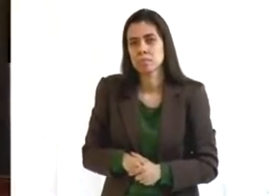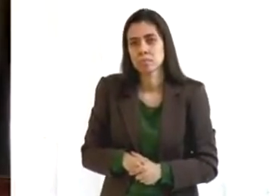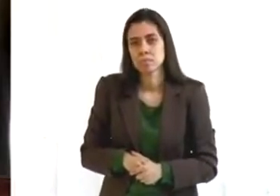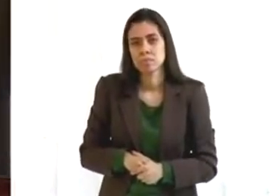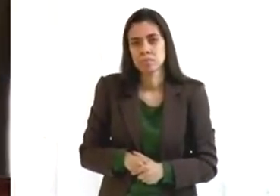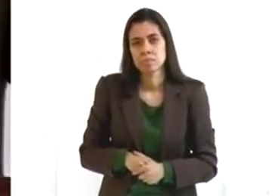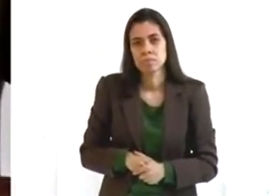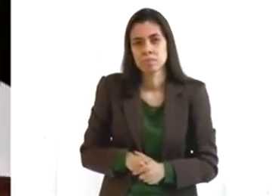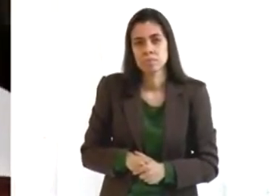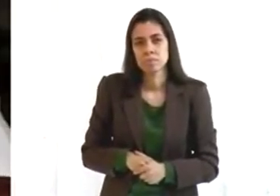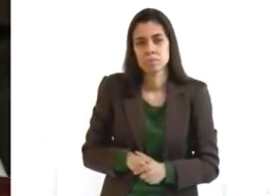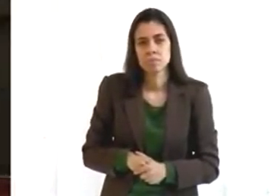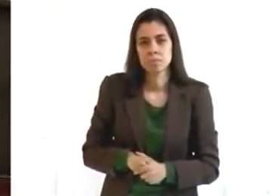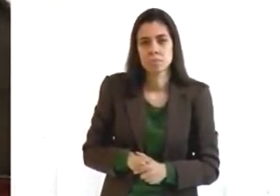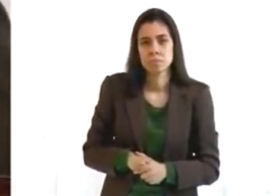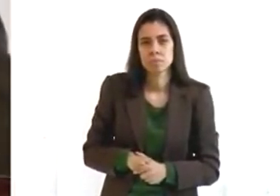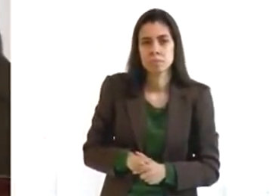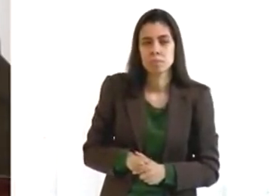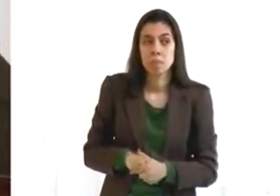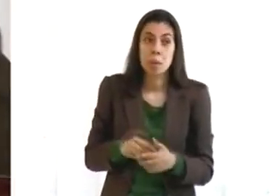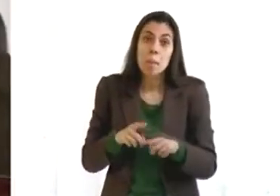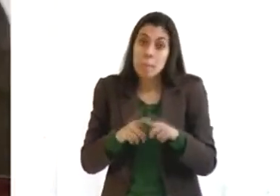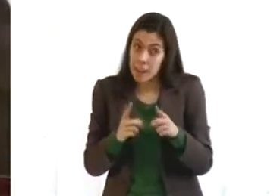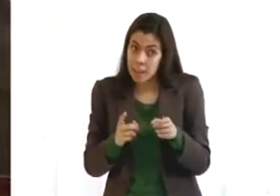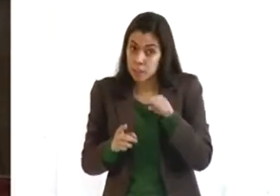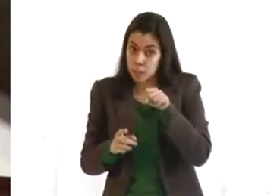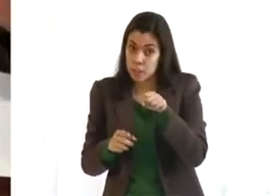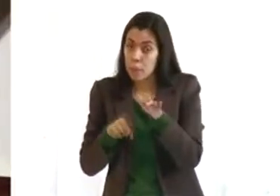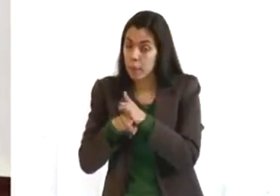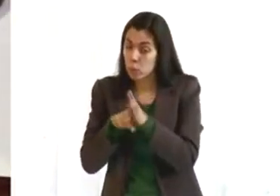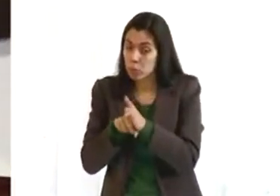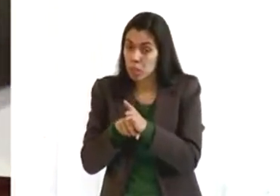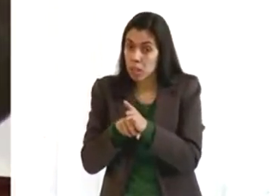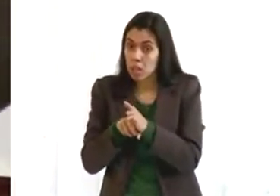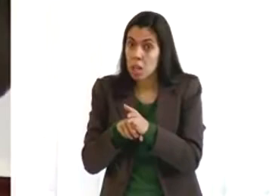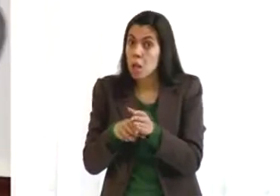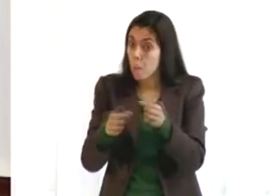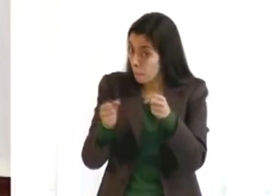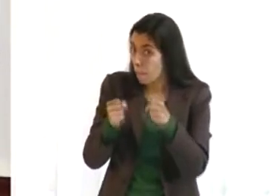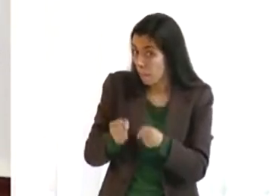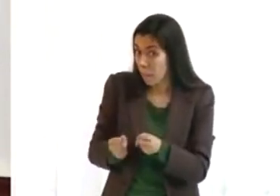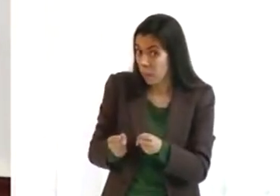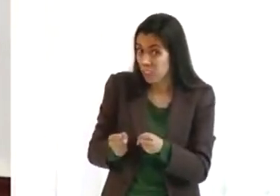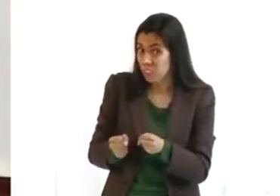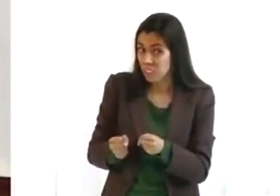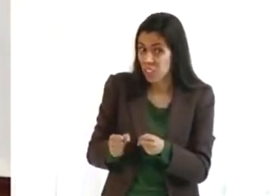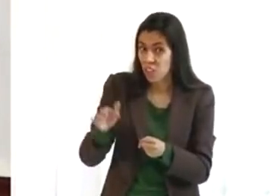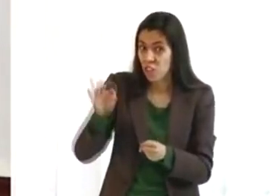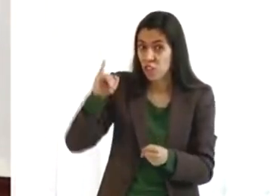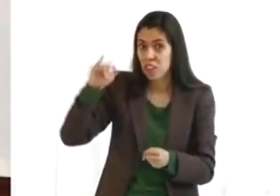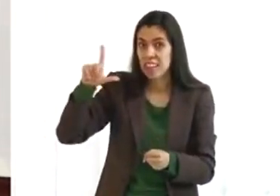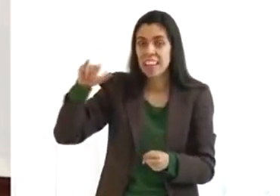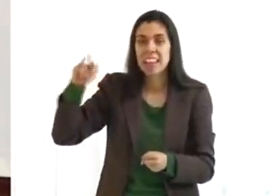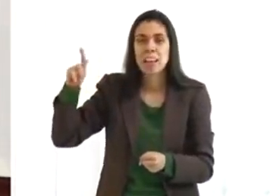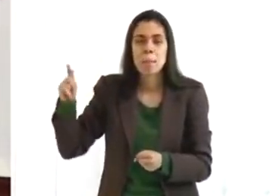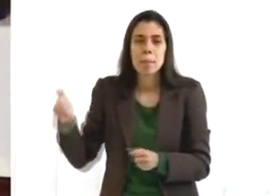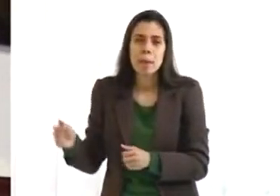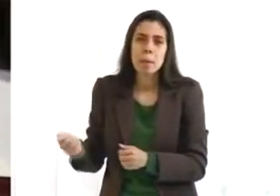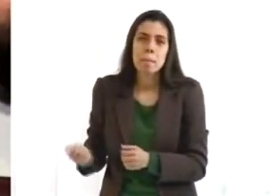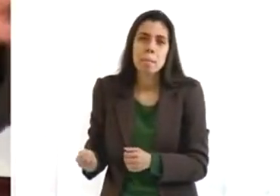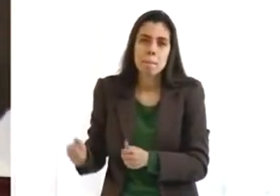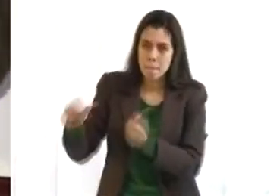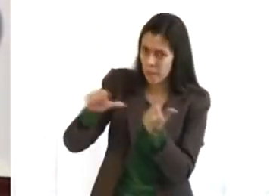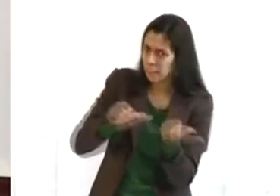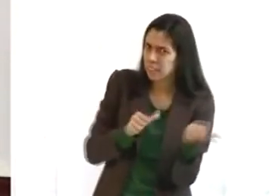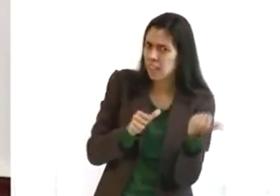pastor, ele não era apóstolo, ele podia batizar? Além dos 12 apóstolos, no primeiro tempo da igreja, alguns